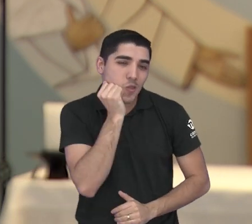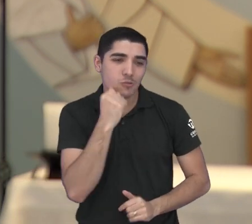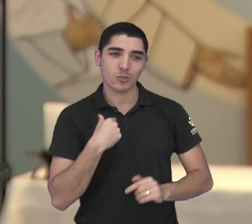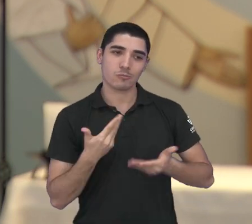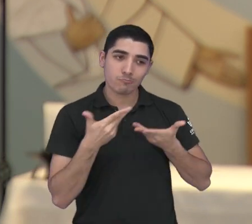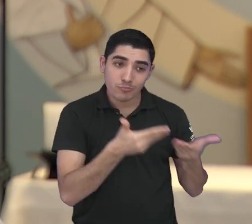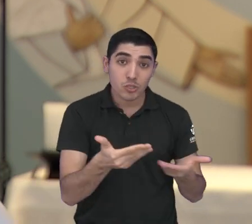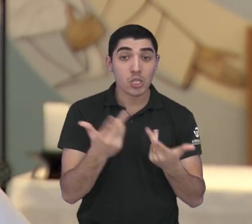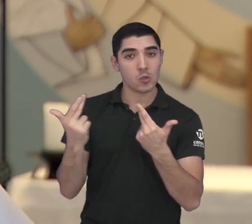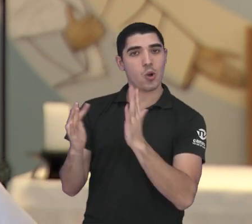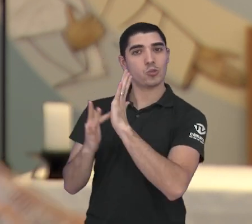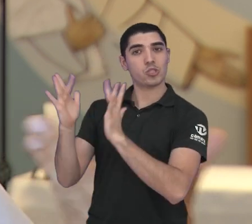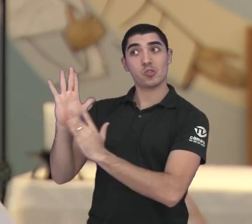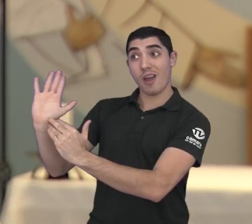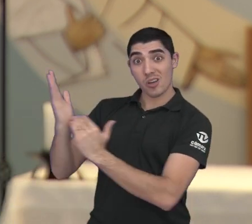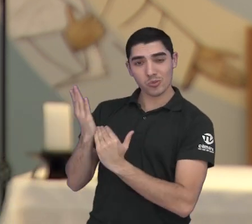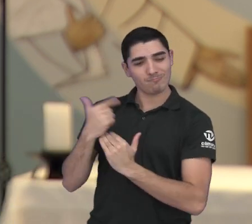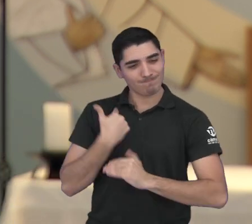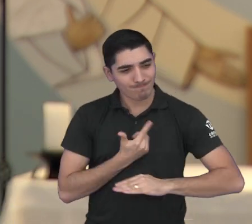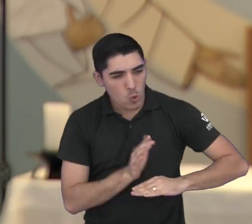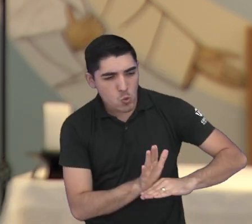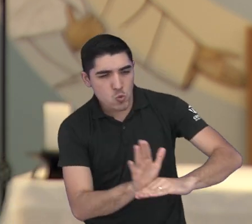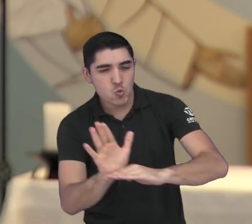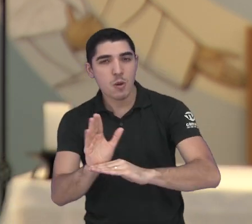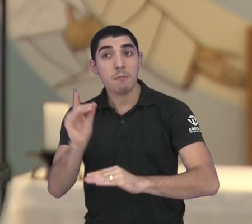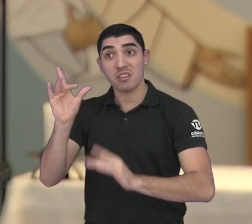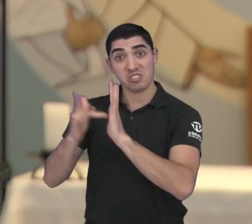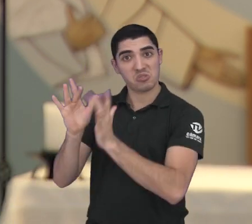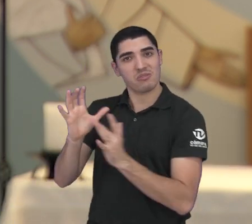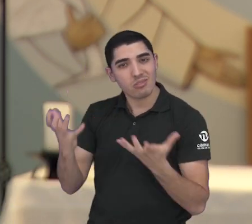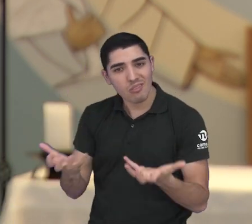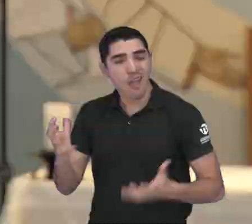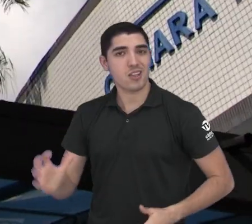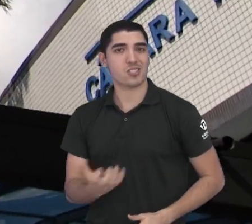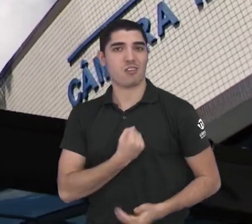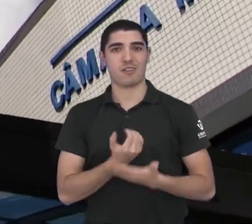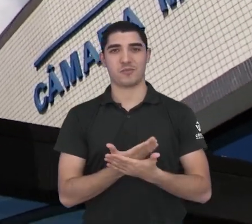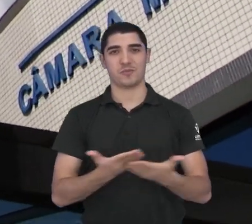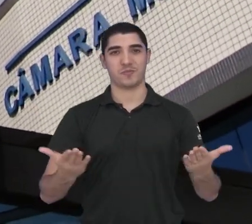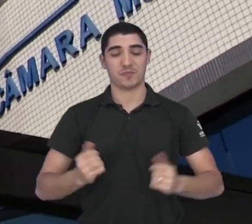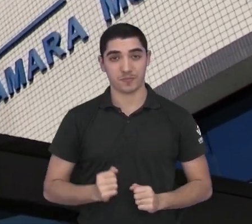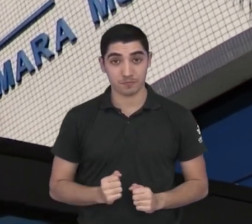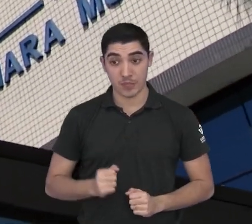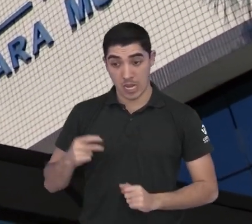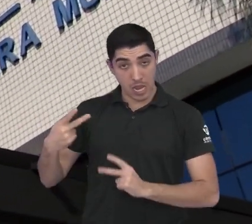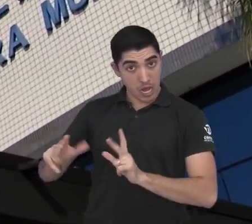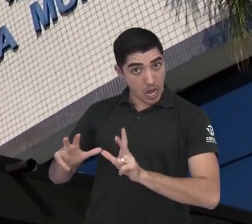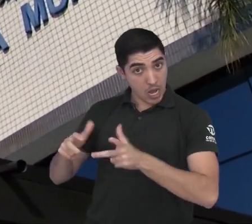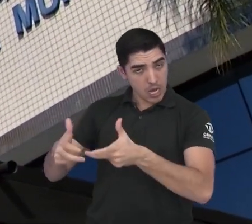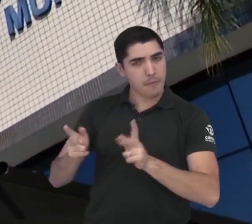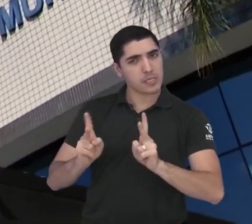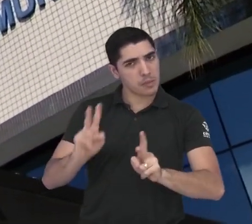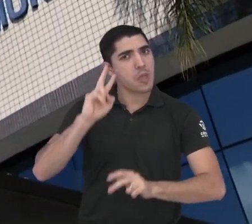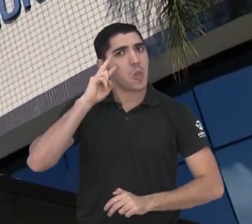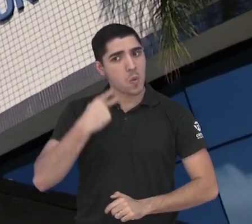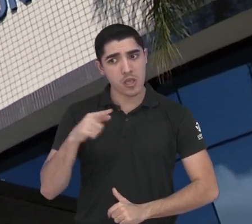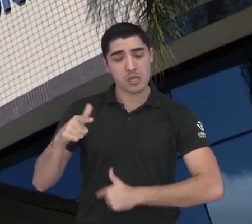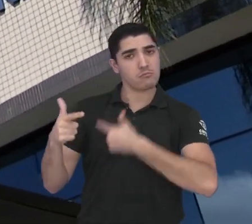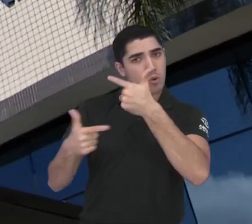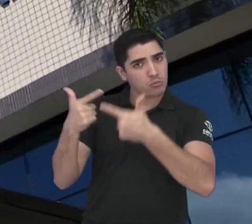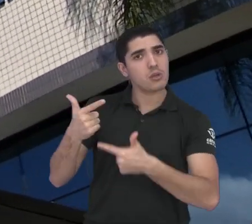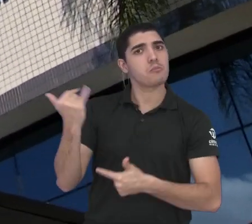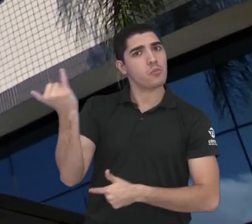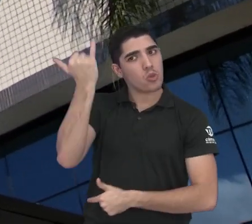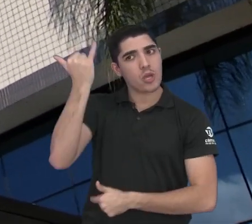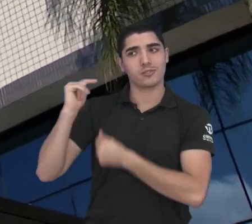como Cristo fez, que partilhou tudo de si com a humanidade para salvá-la. A Câmara reconhece a dimensão e a importância